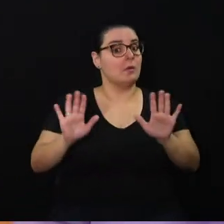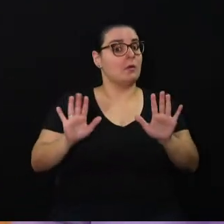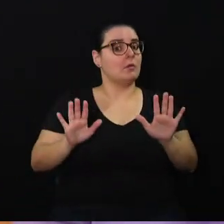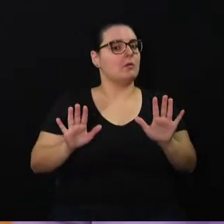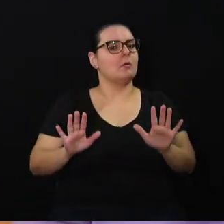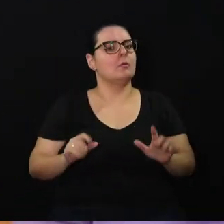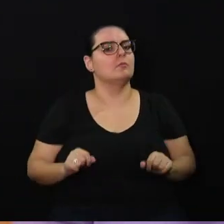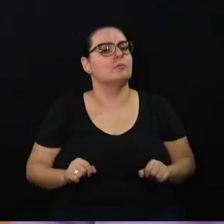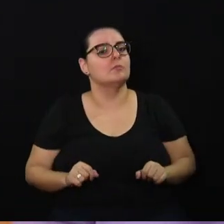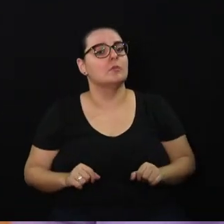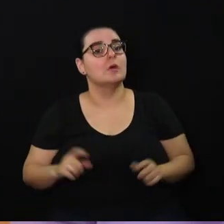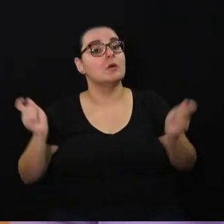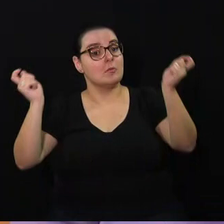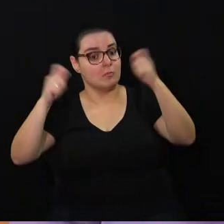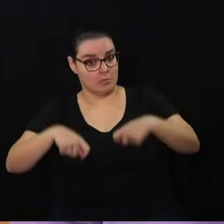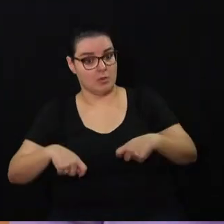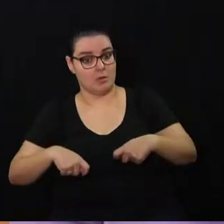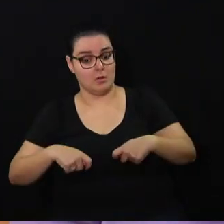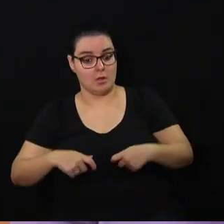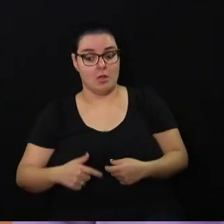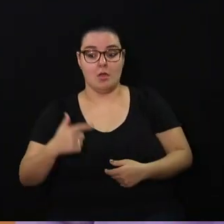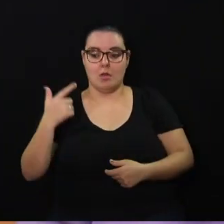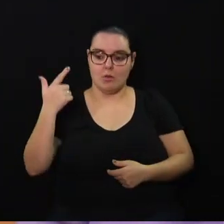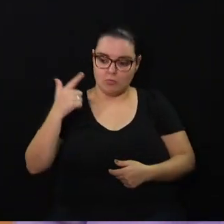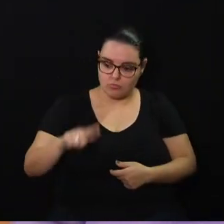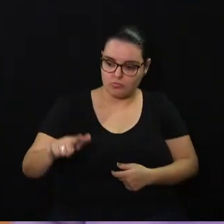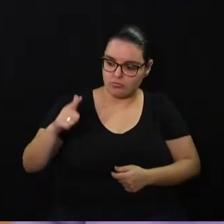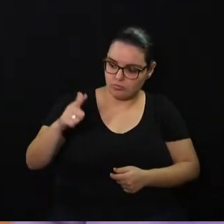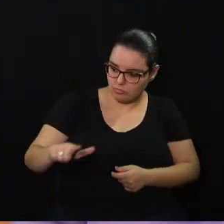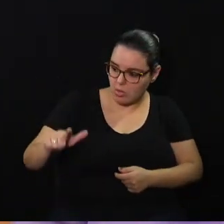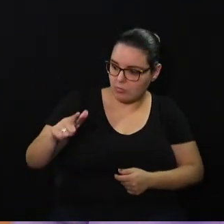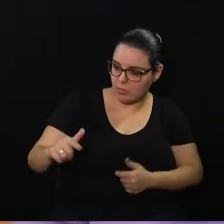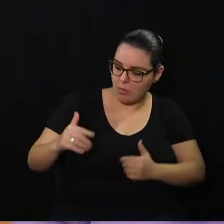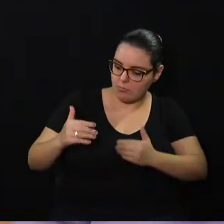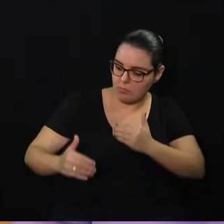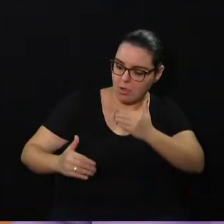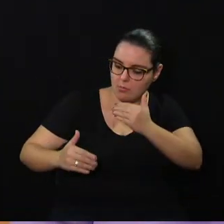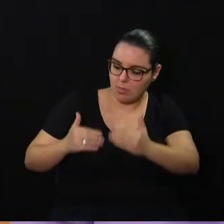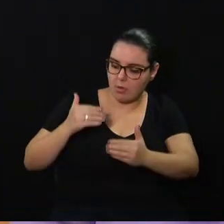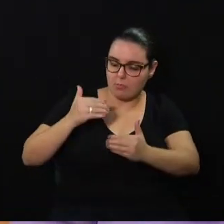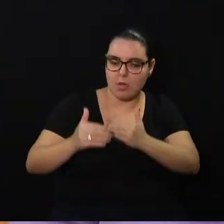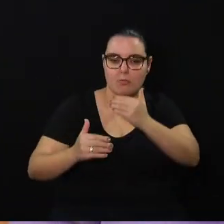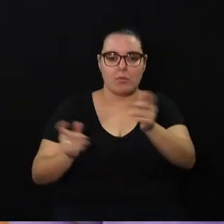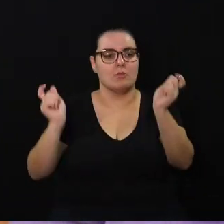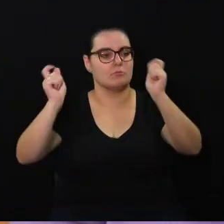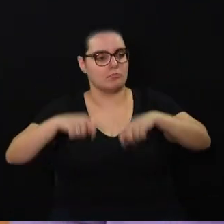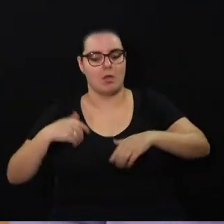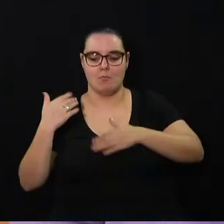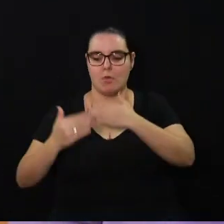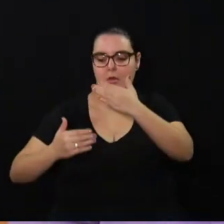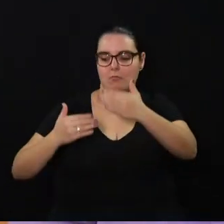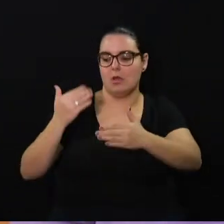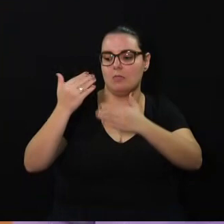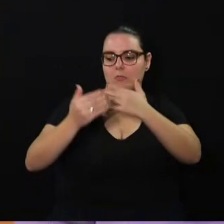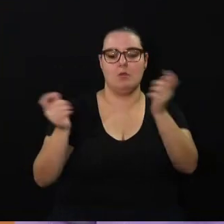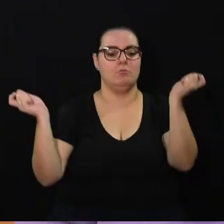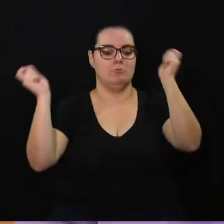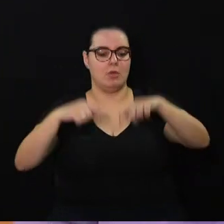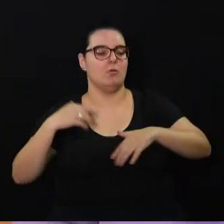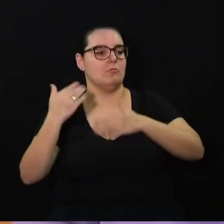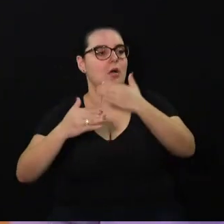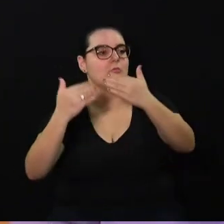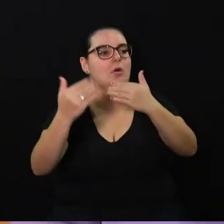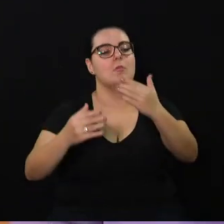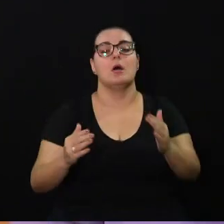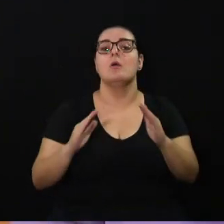uma capacitação que ela precisa ser contínua então a escola que está recebendo essa escola que se propõe ser realmente de